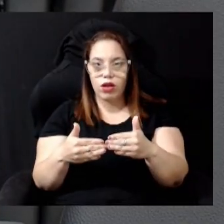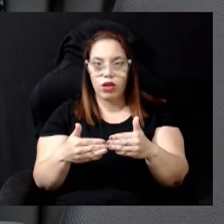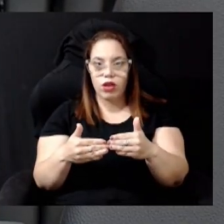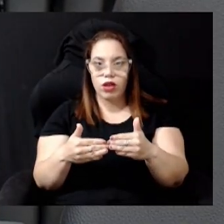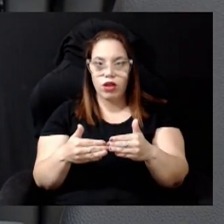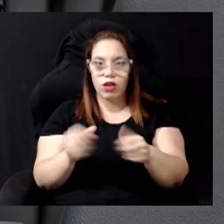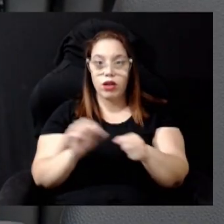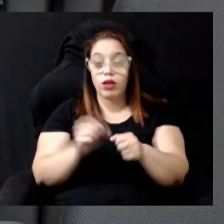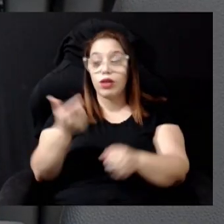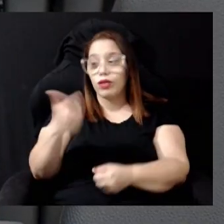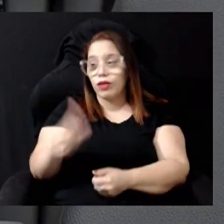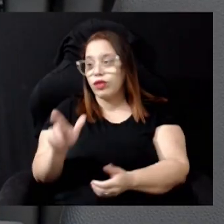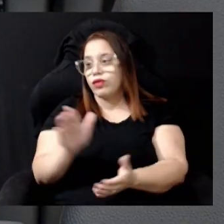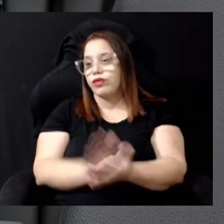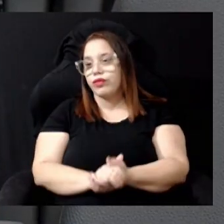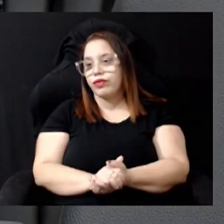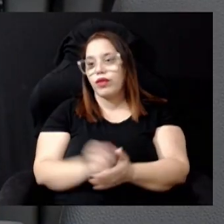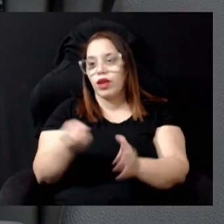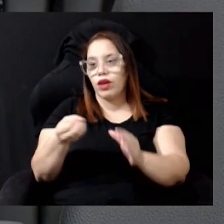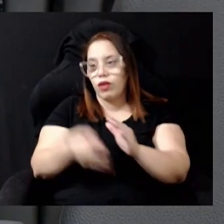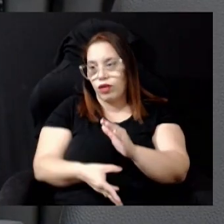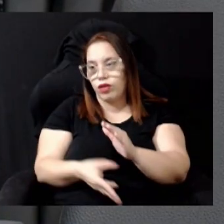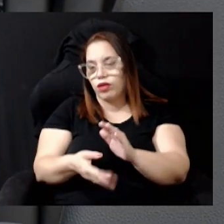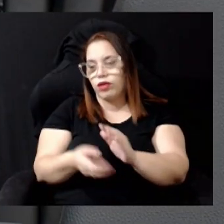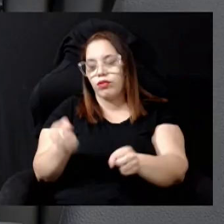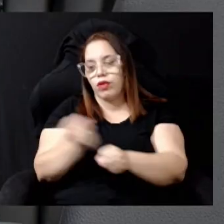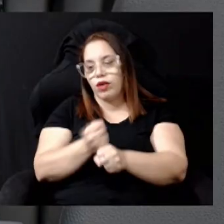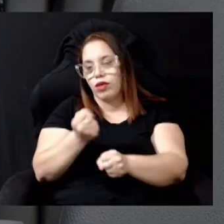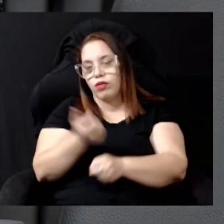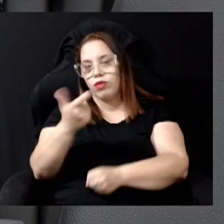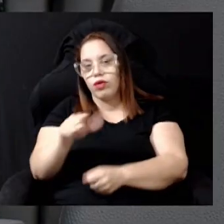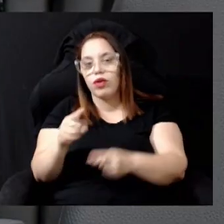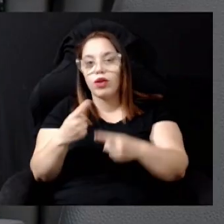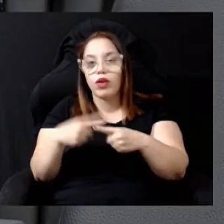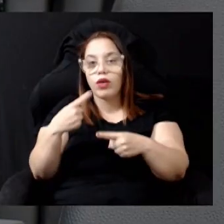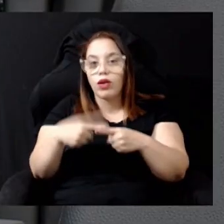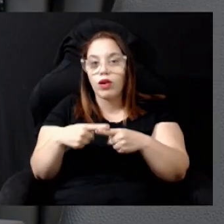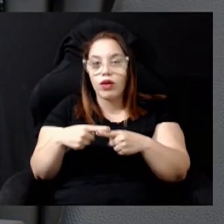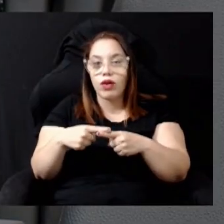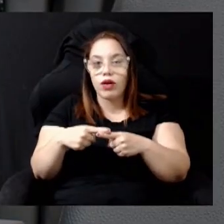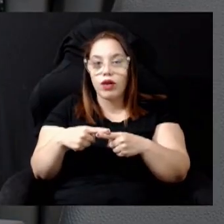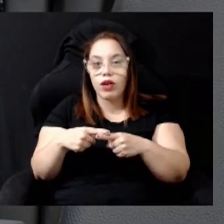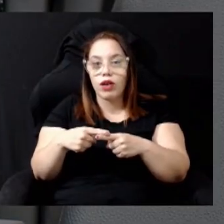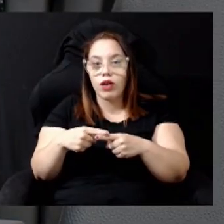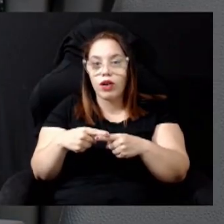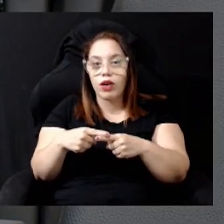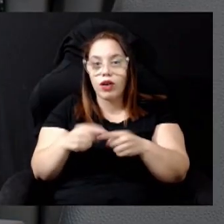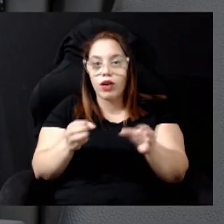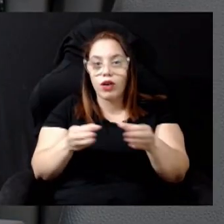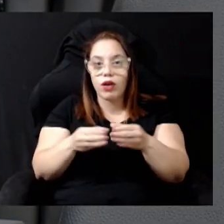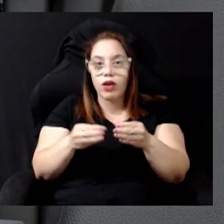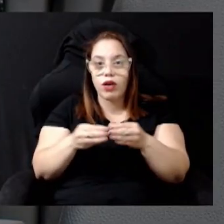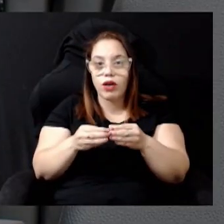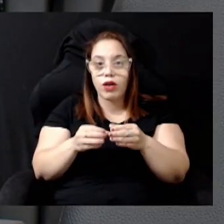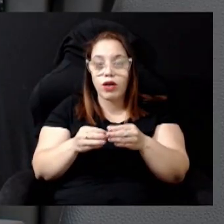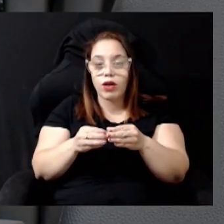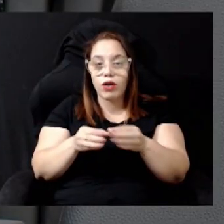novamente esse investimento para reformar novamente. Porque não há um grupo organizado que faça a manutenção.